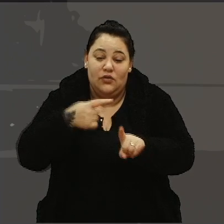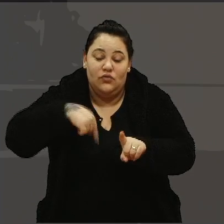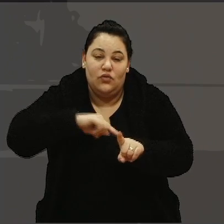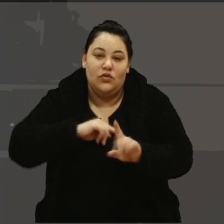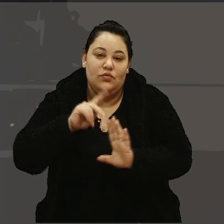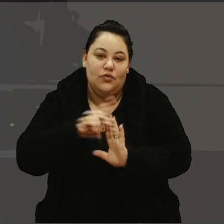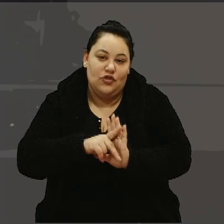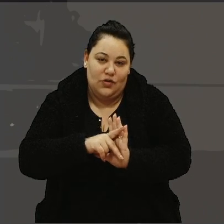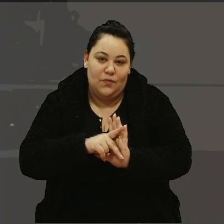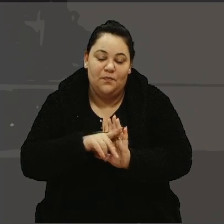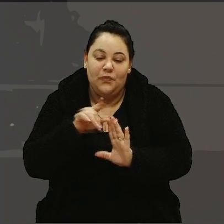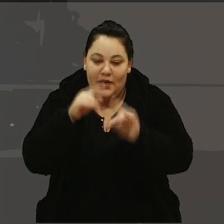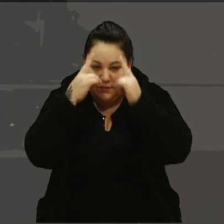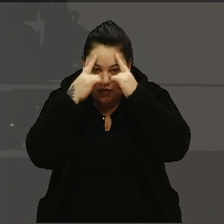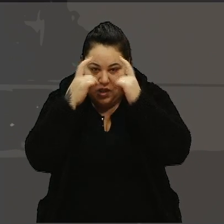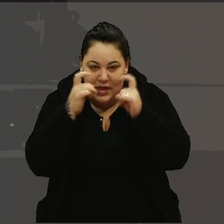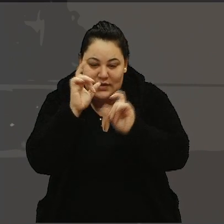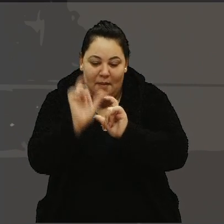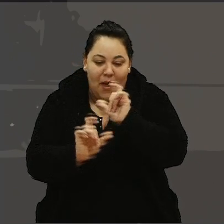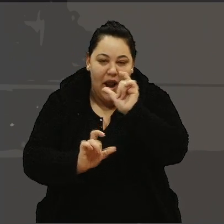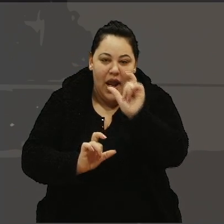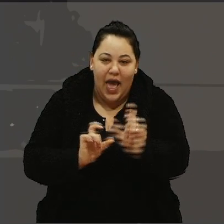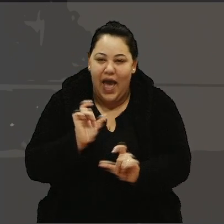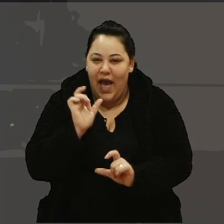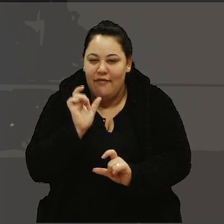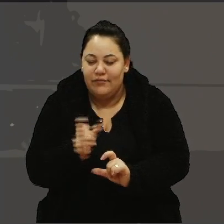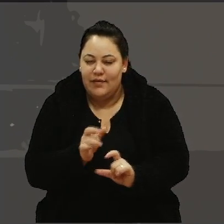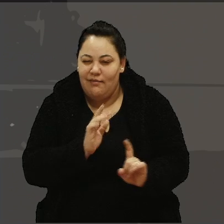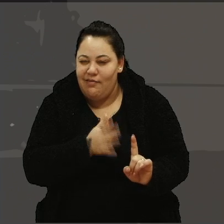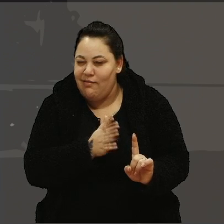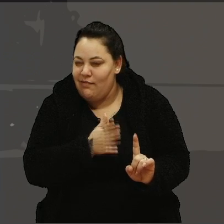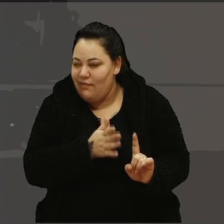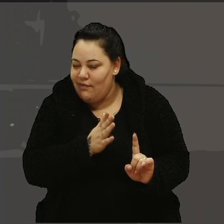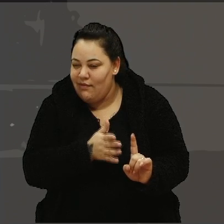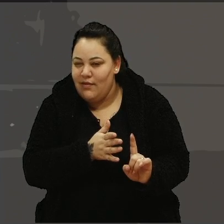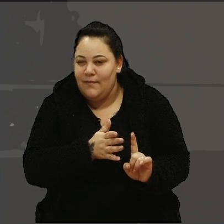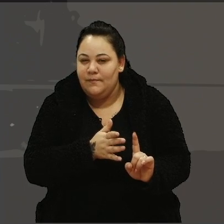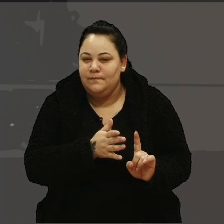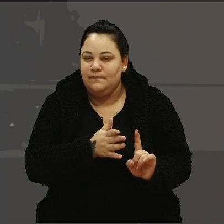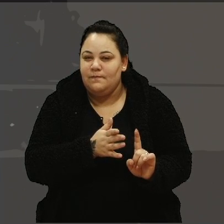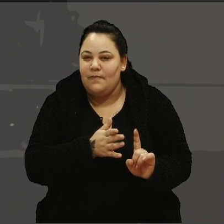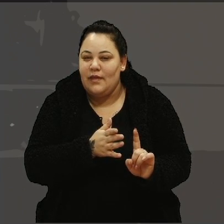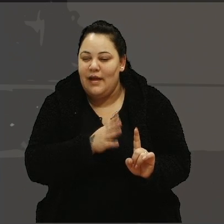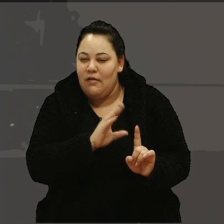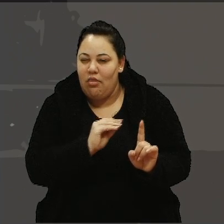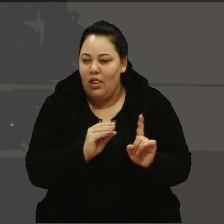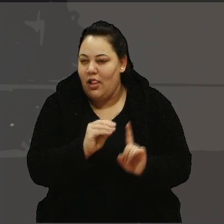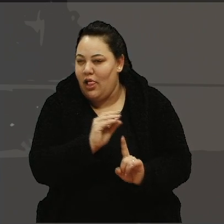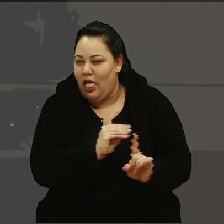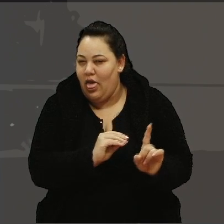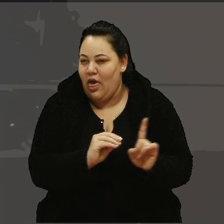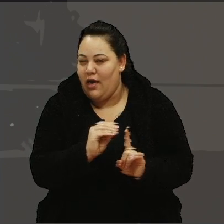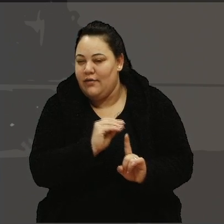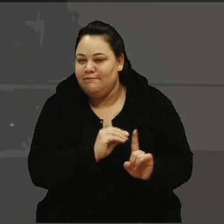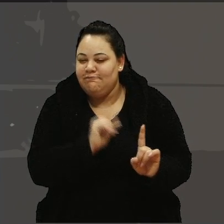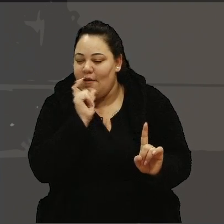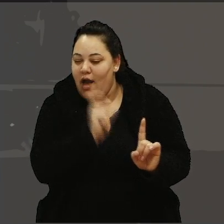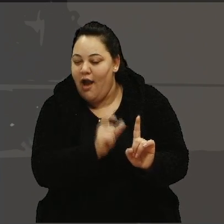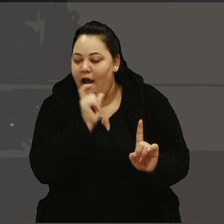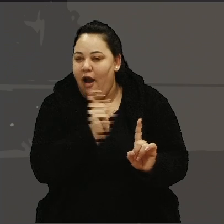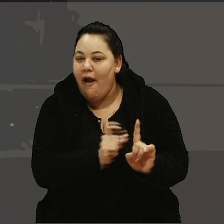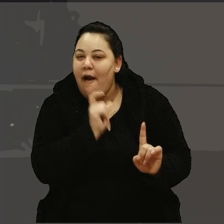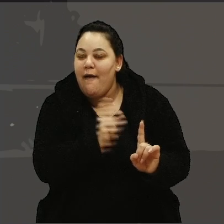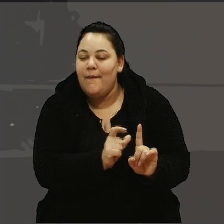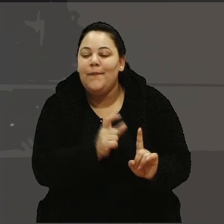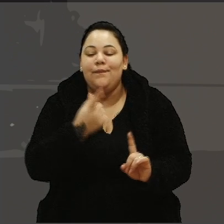projeto, né? Que é a violência das palavras, a chantagem, a manipulação, a depreciação, que quem de nós, mulheres, já não